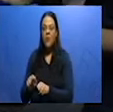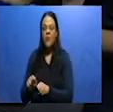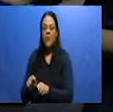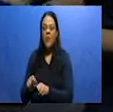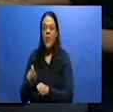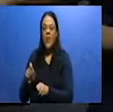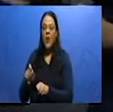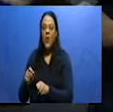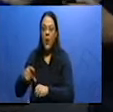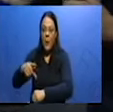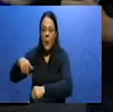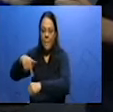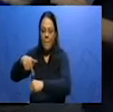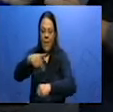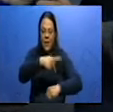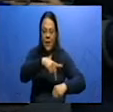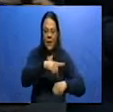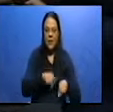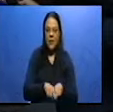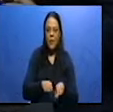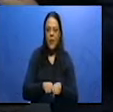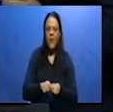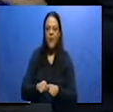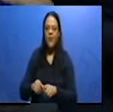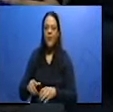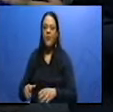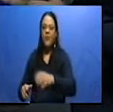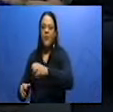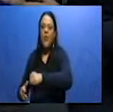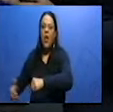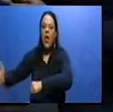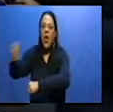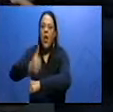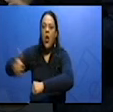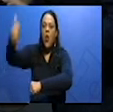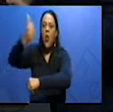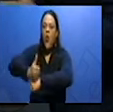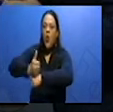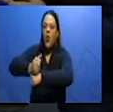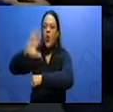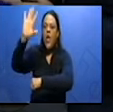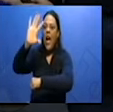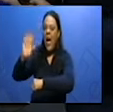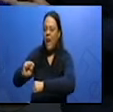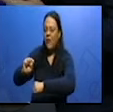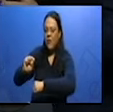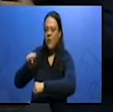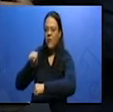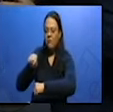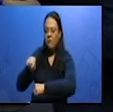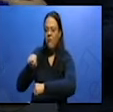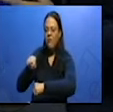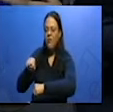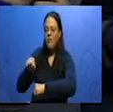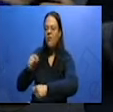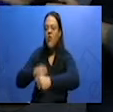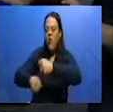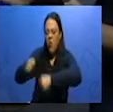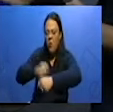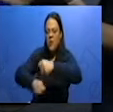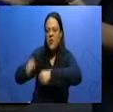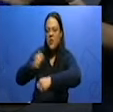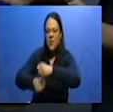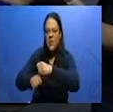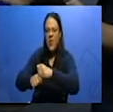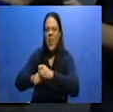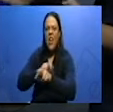Então começou, gente, um comércio de tudo por aqui, ó. Brasil, África, Europa,